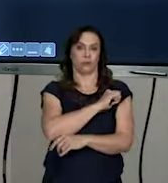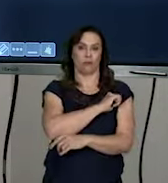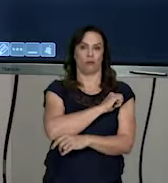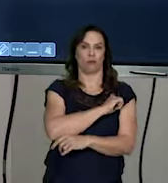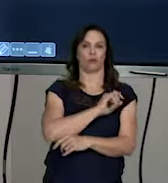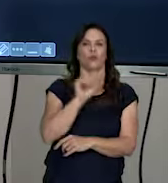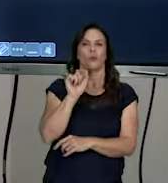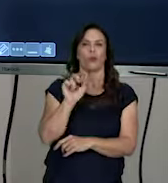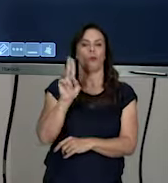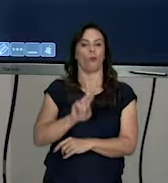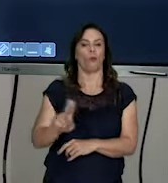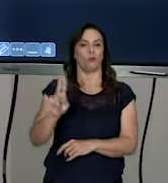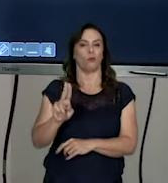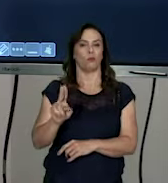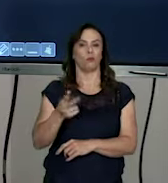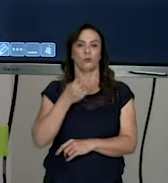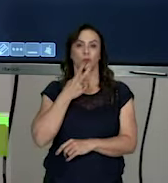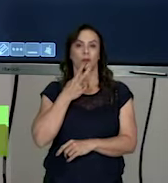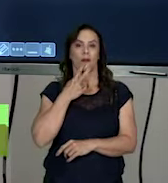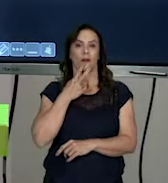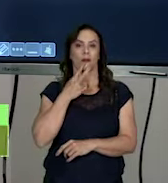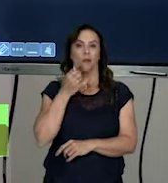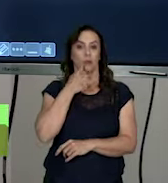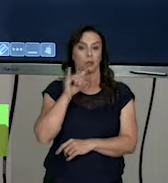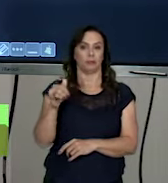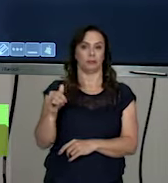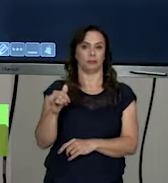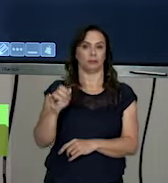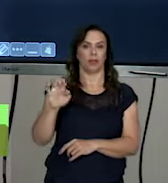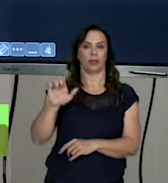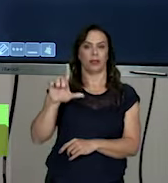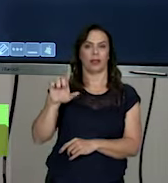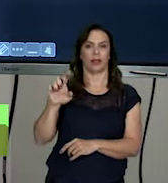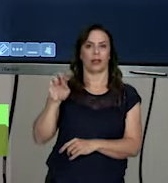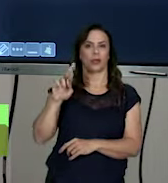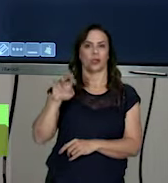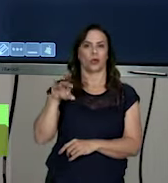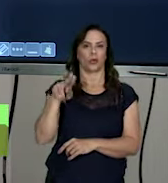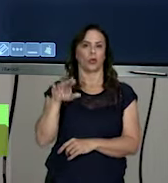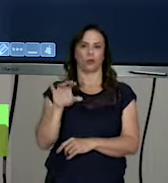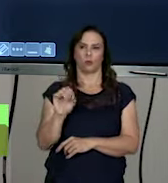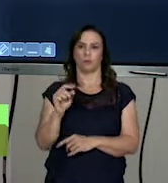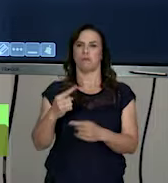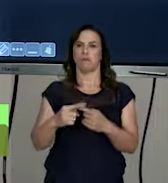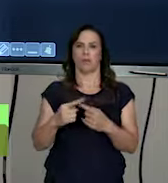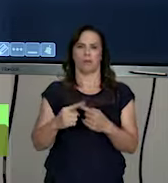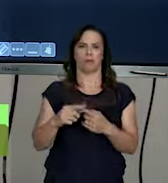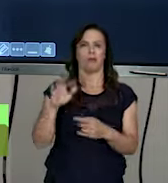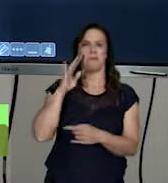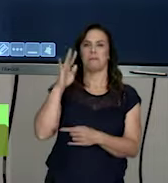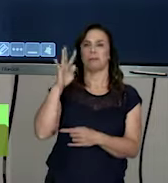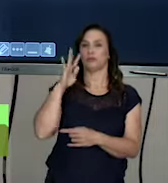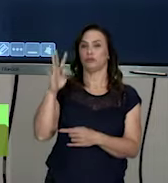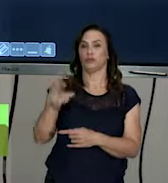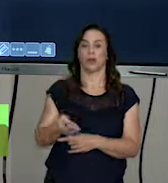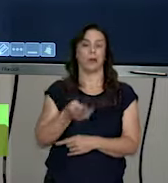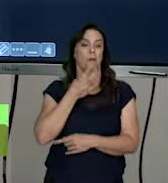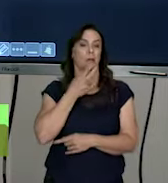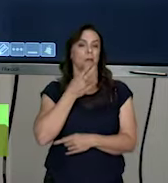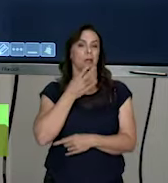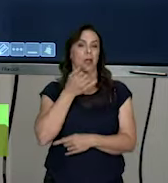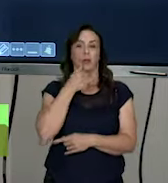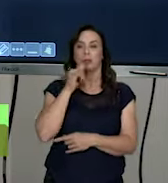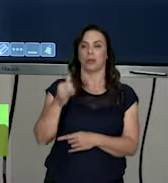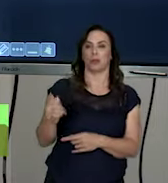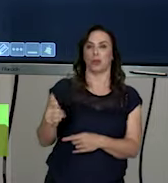mais, porque tem-se no imaginário popular a ideia de que o cigarro eletrônico ele não causa